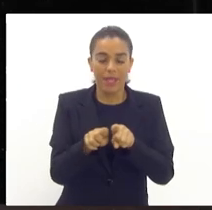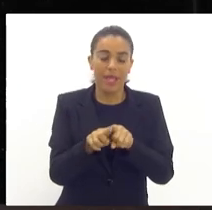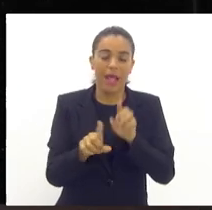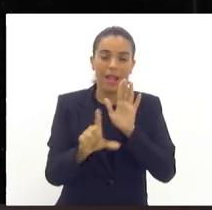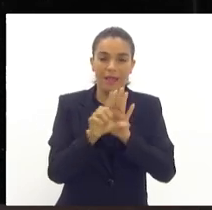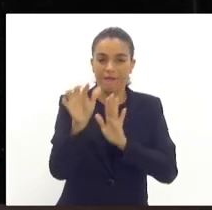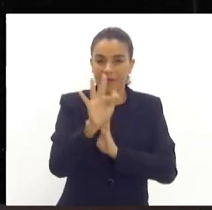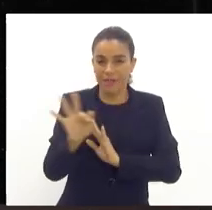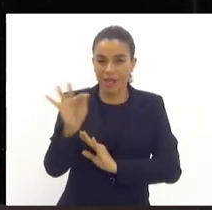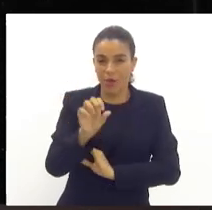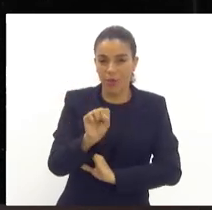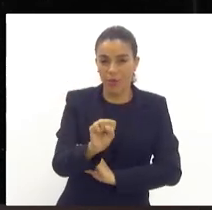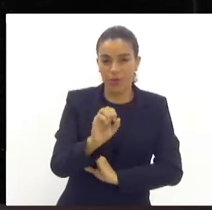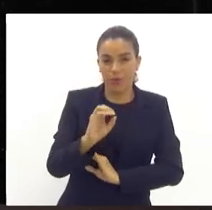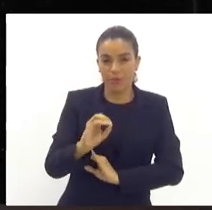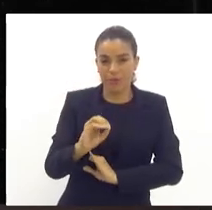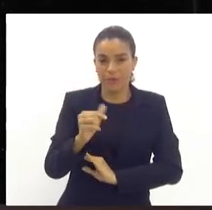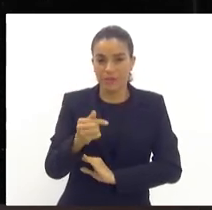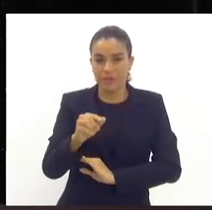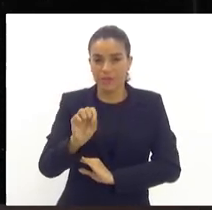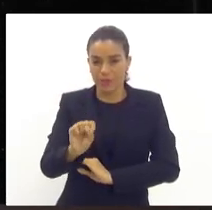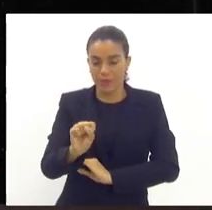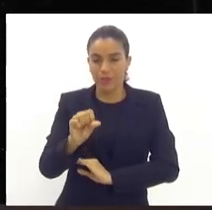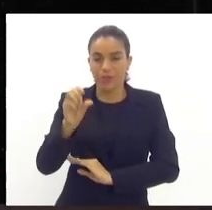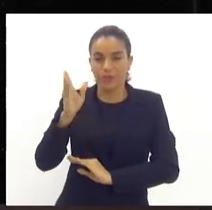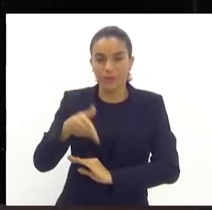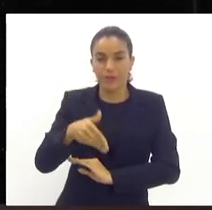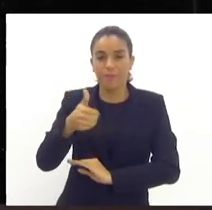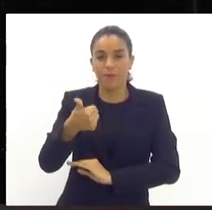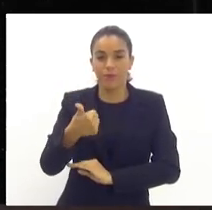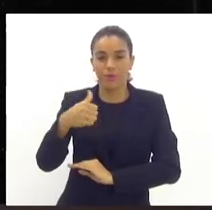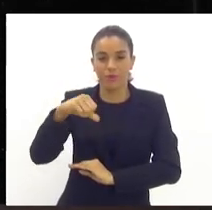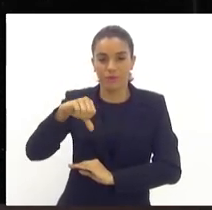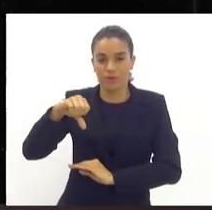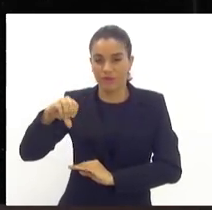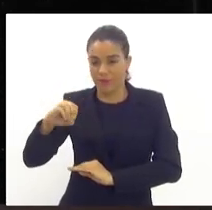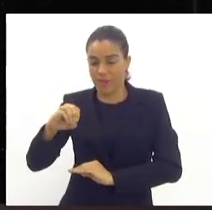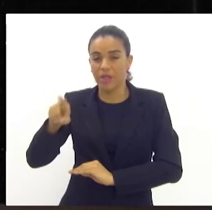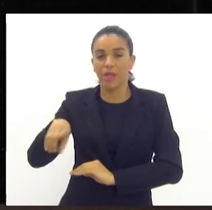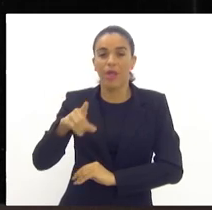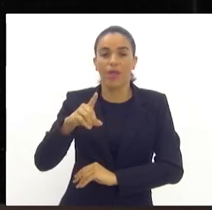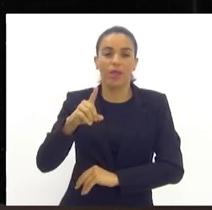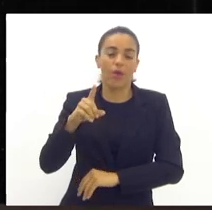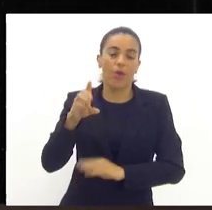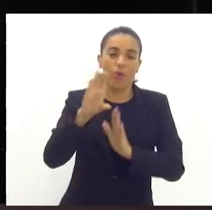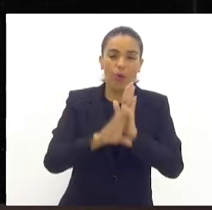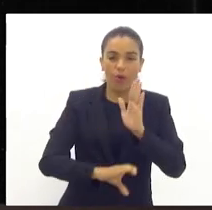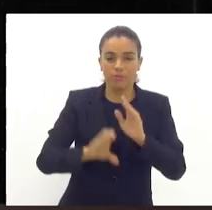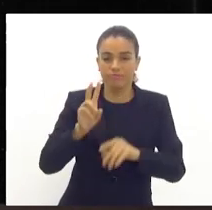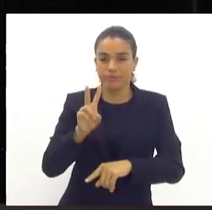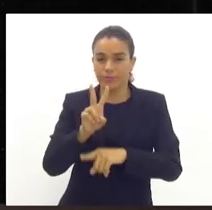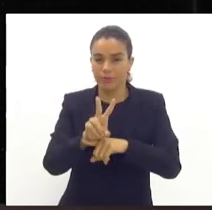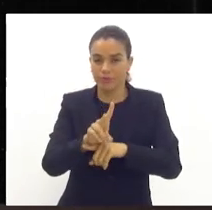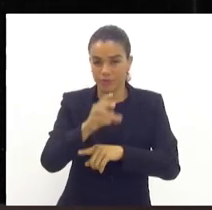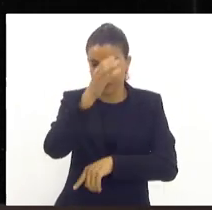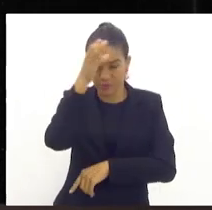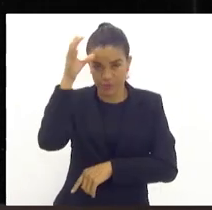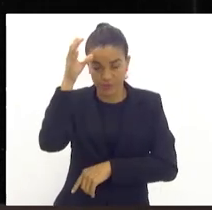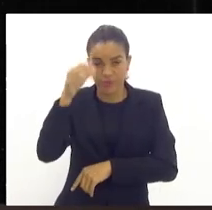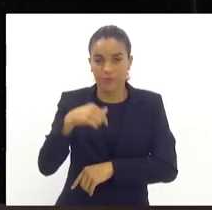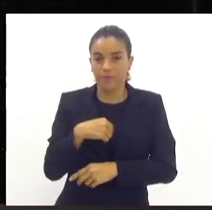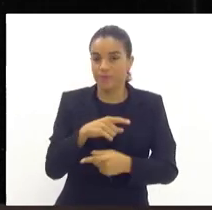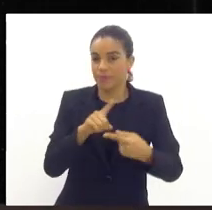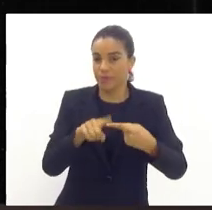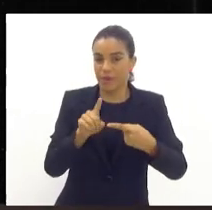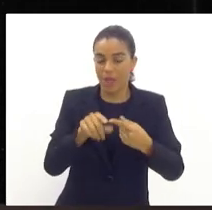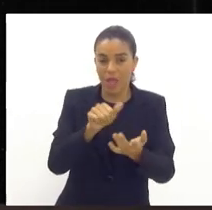Federal 8.078, de 11 de setembro de 90, que é o Código de Proteção da Defesa do Consumidor, as seguintes penalidades.